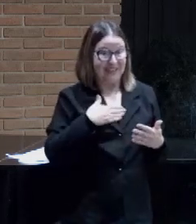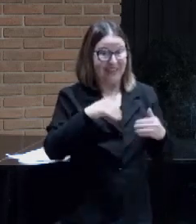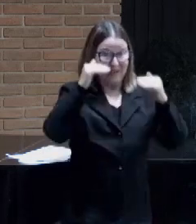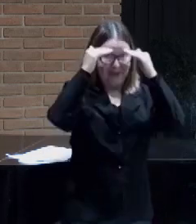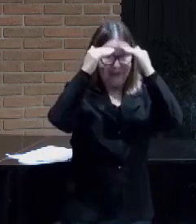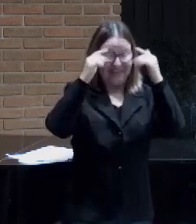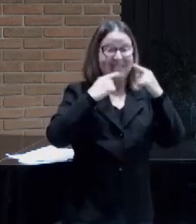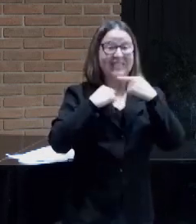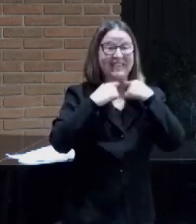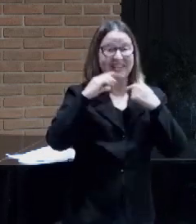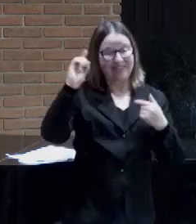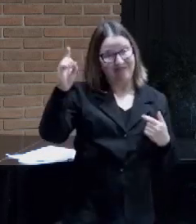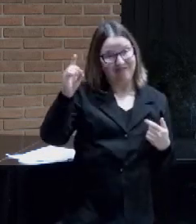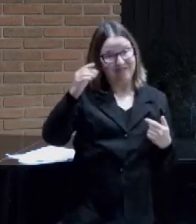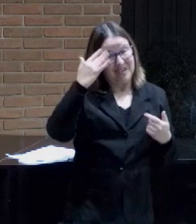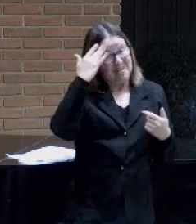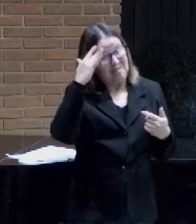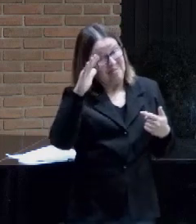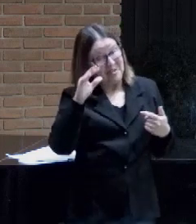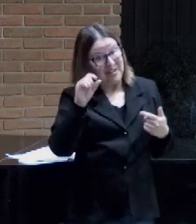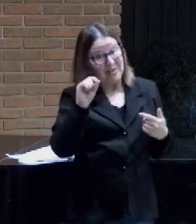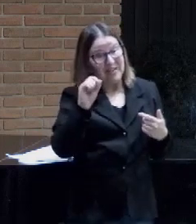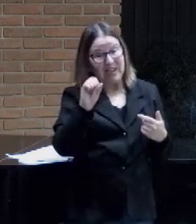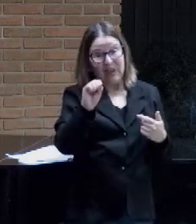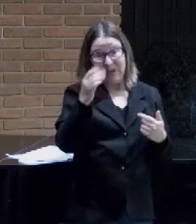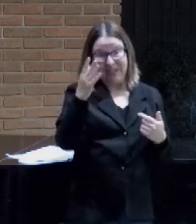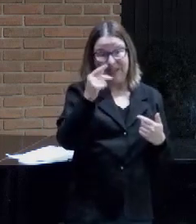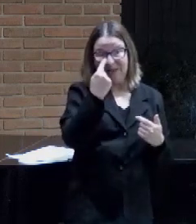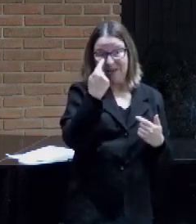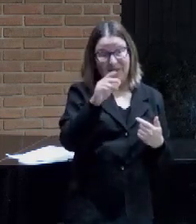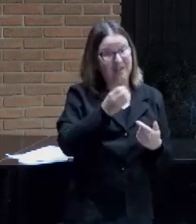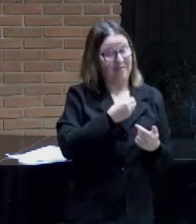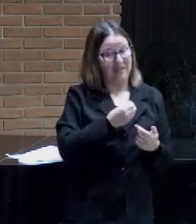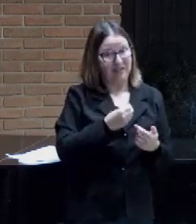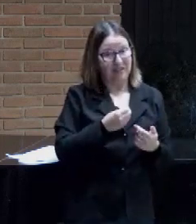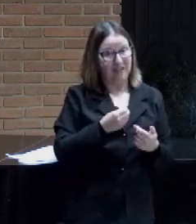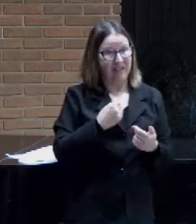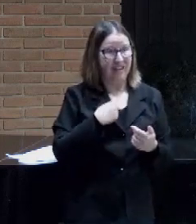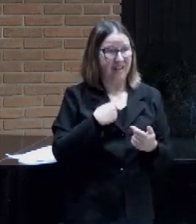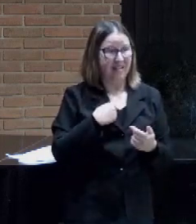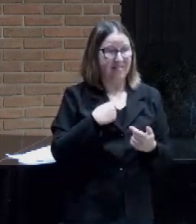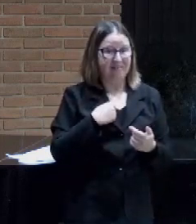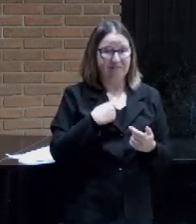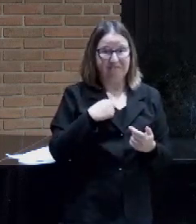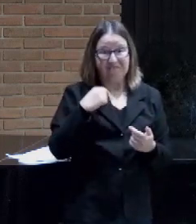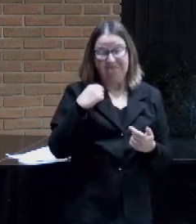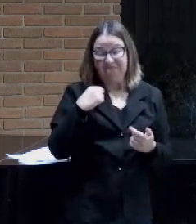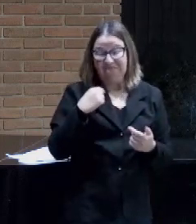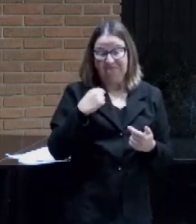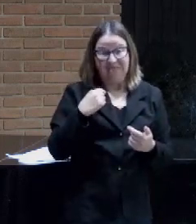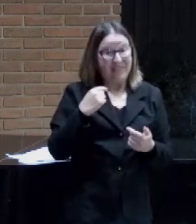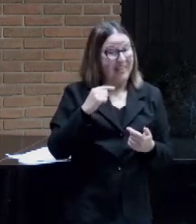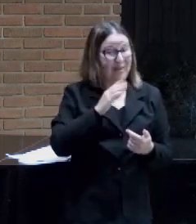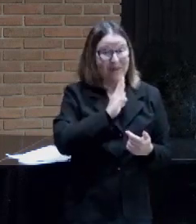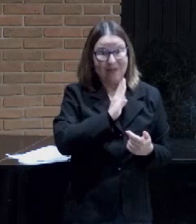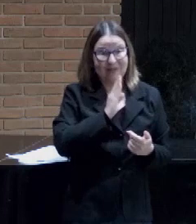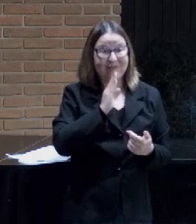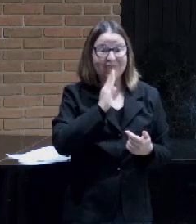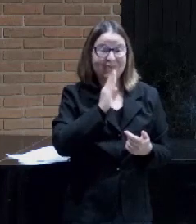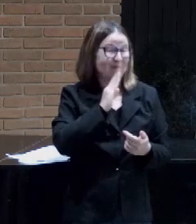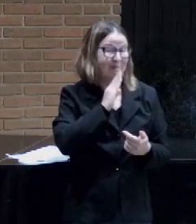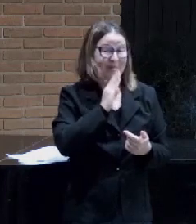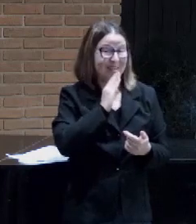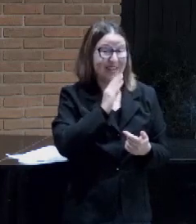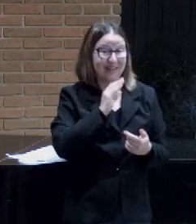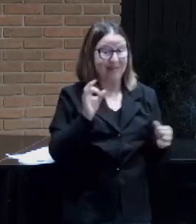Eu não sei o que você está passando. Eu mal conheço o meu coração, como que vou saber o que você está passando? Até eu, às vezes, não entendo o que eu estou